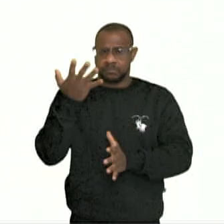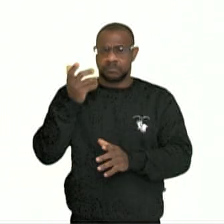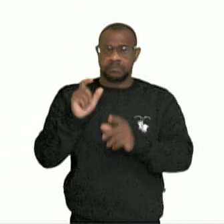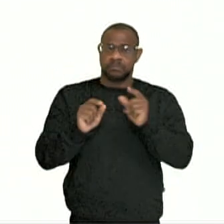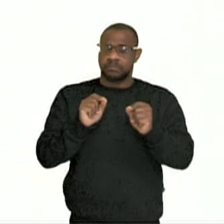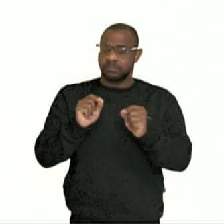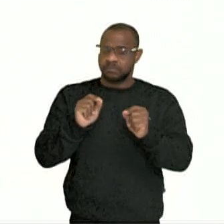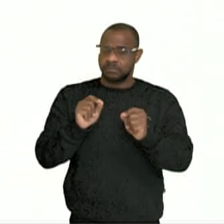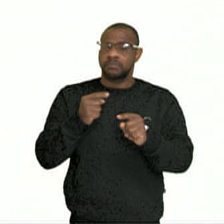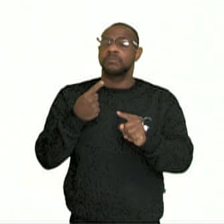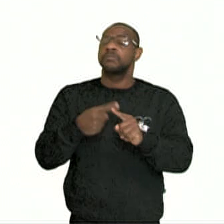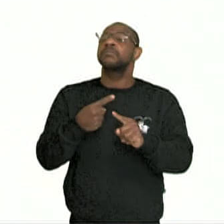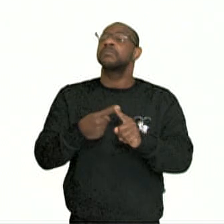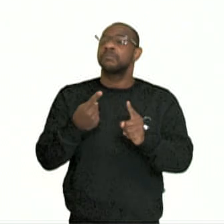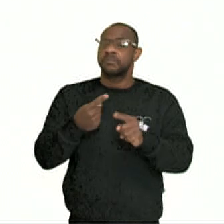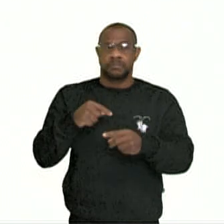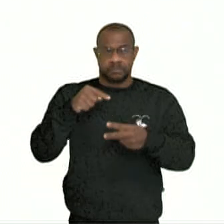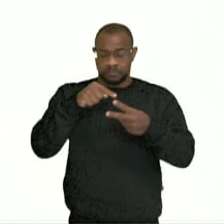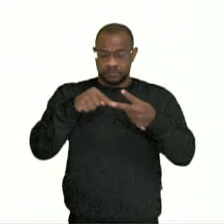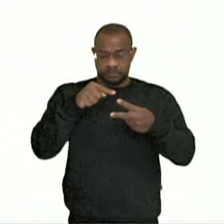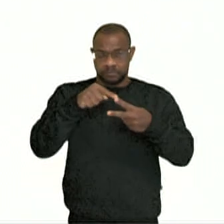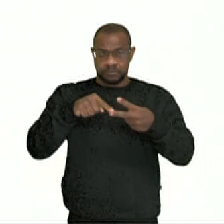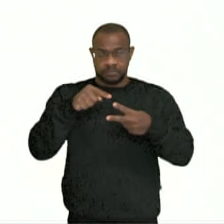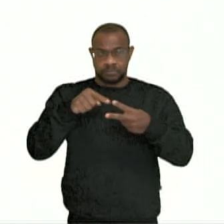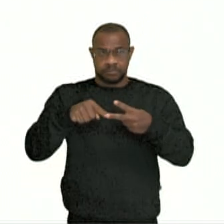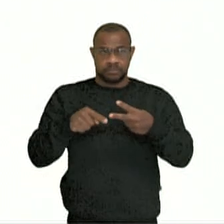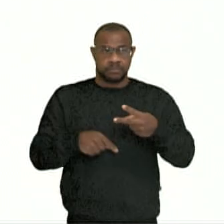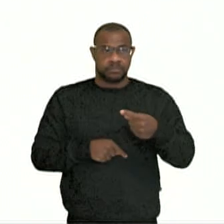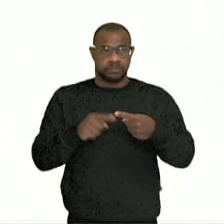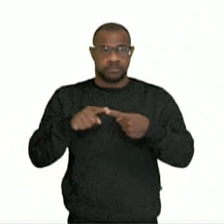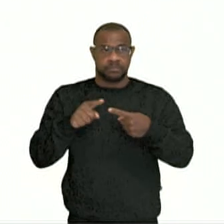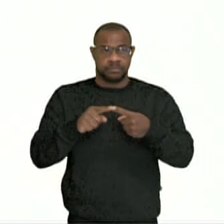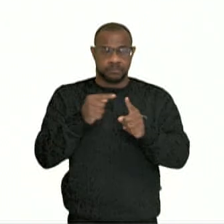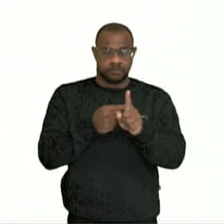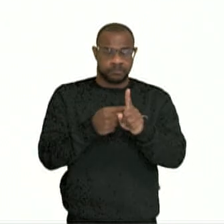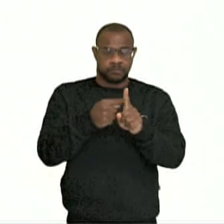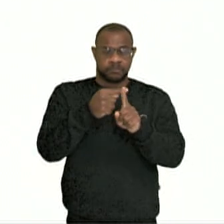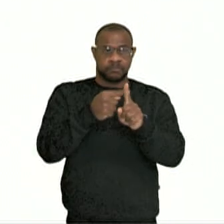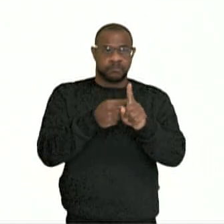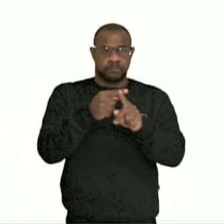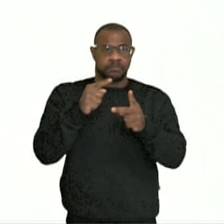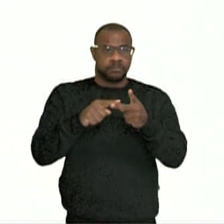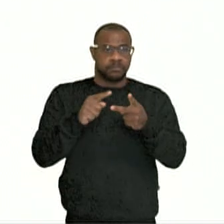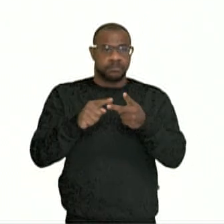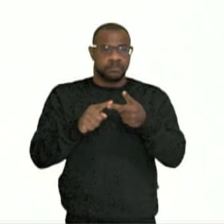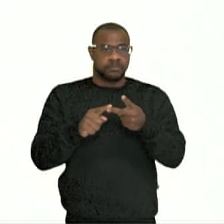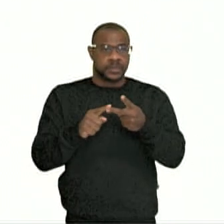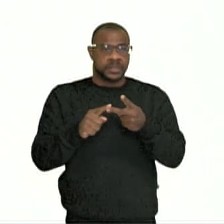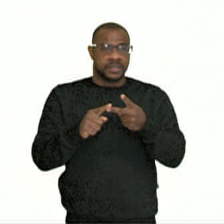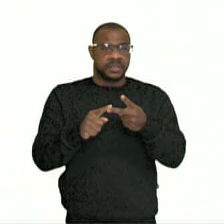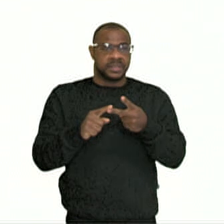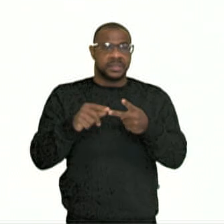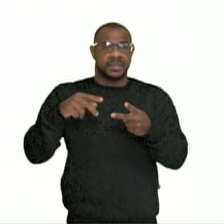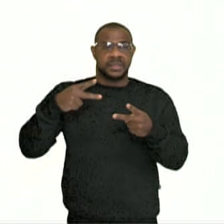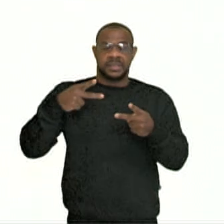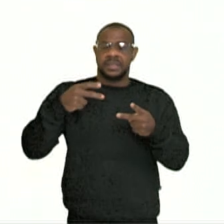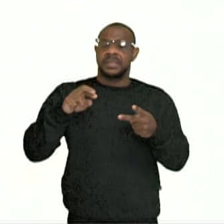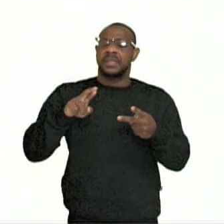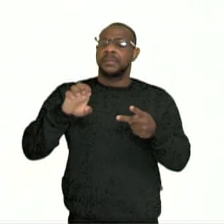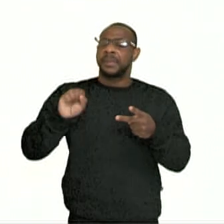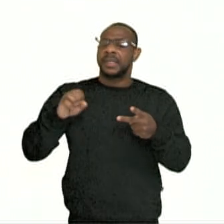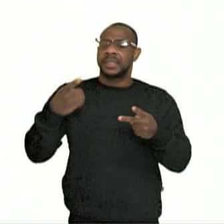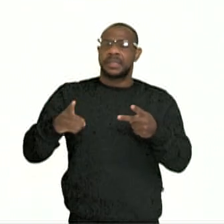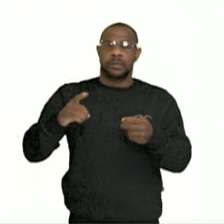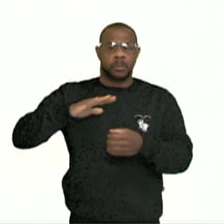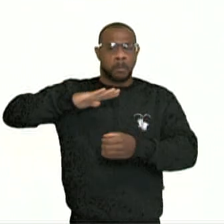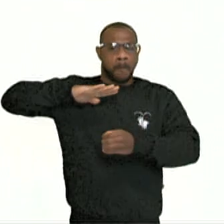alguns fatores. 2. Pressão e temperatura, que são muito intensas no interior da Terra.